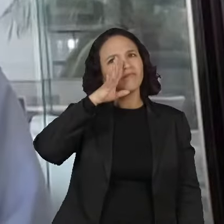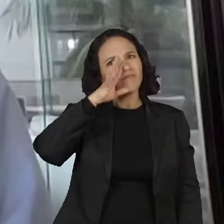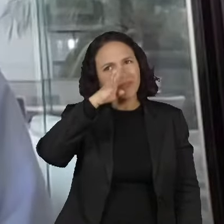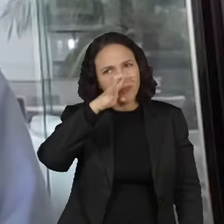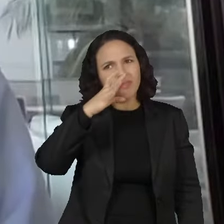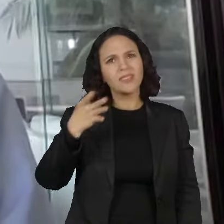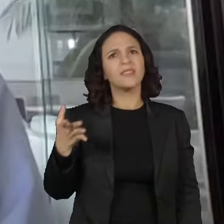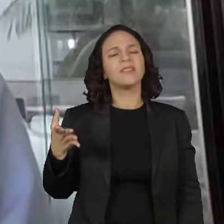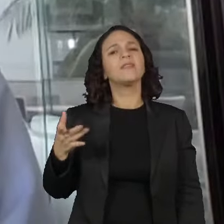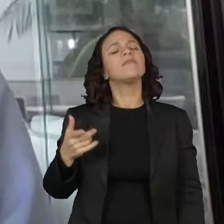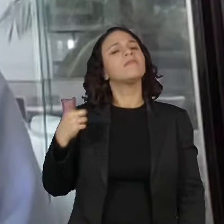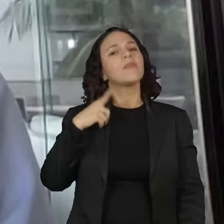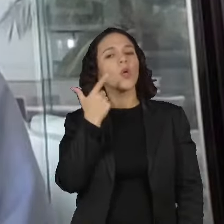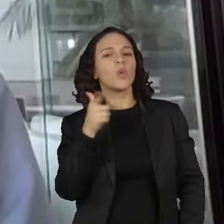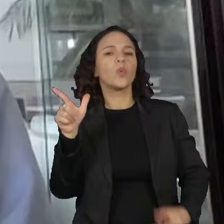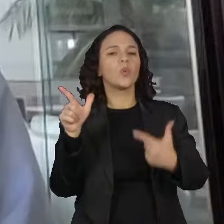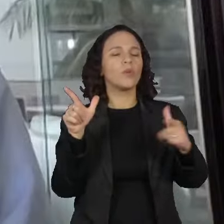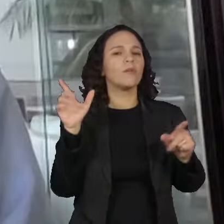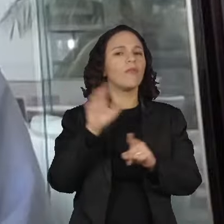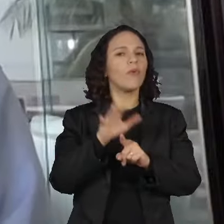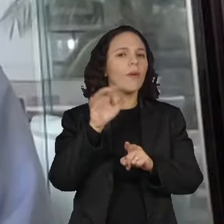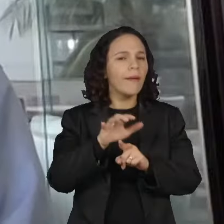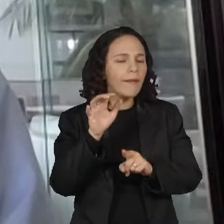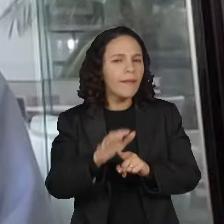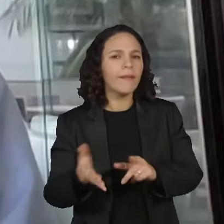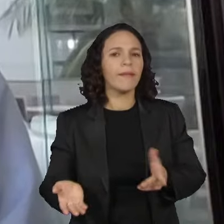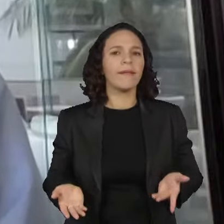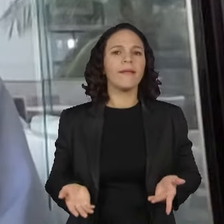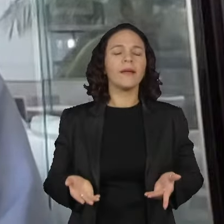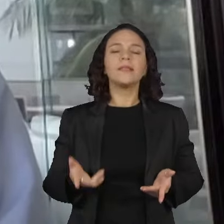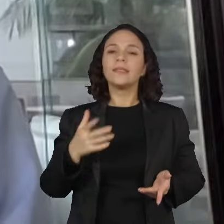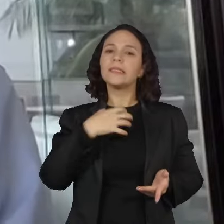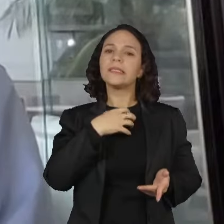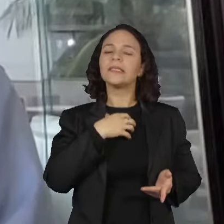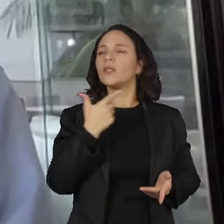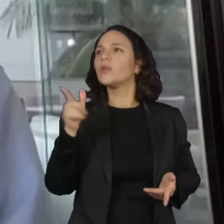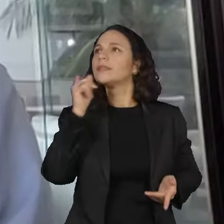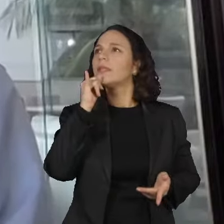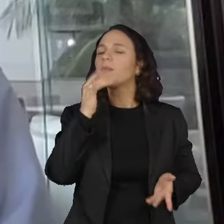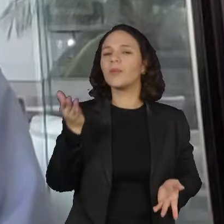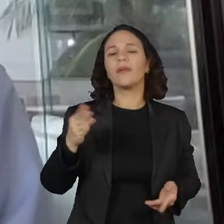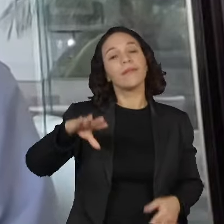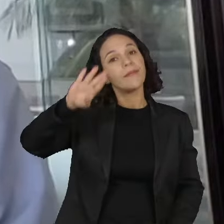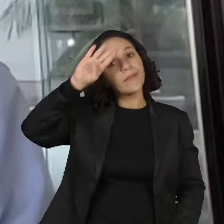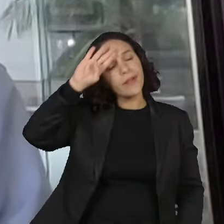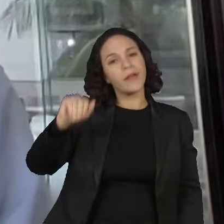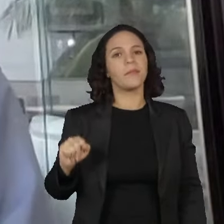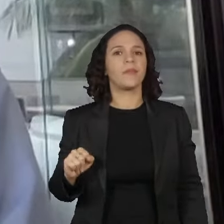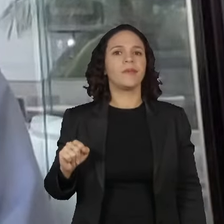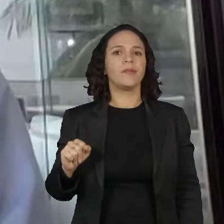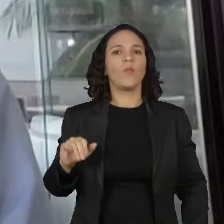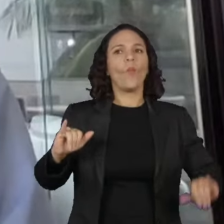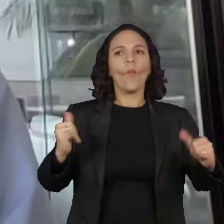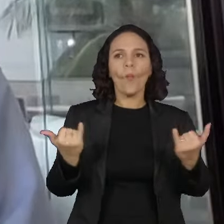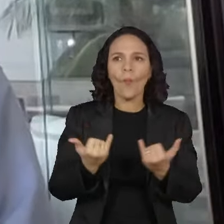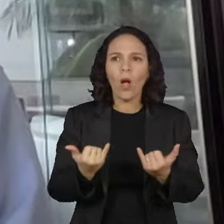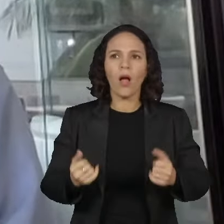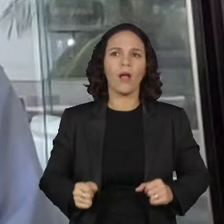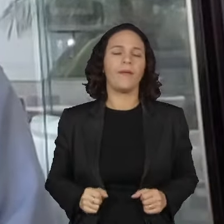que acompanha-se de outros fatores, né, de outros sintomas, como febre, como perda de